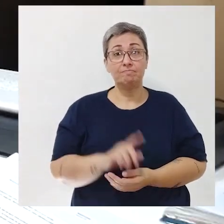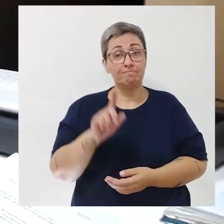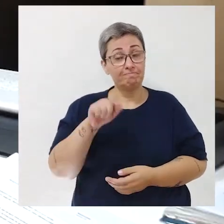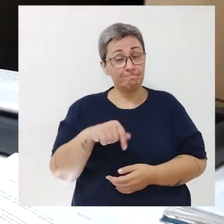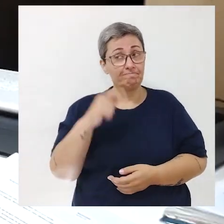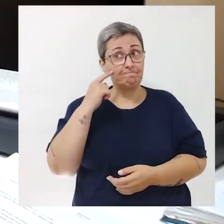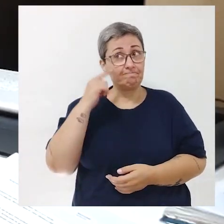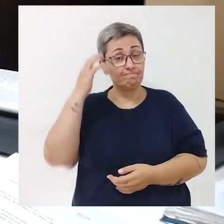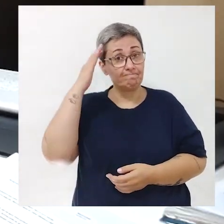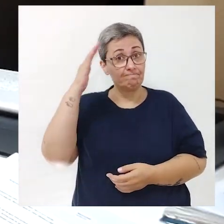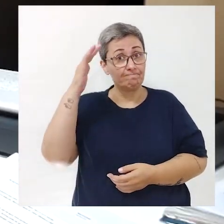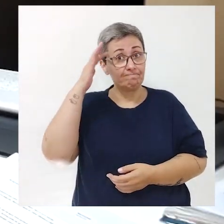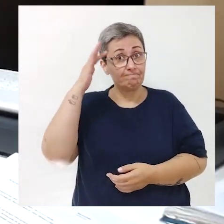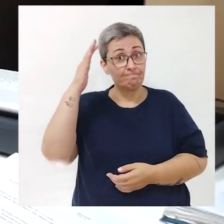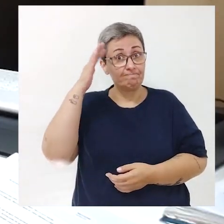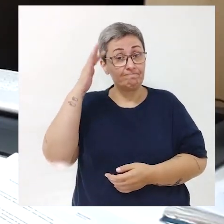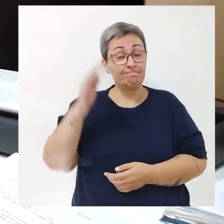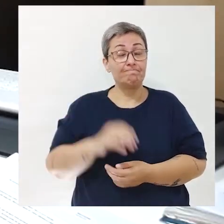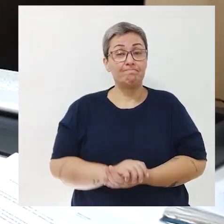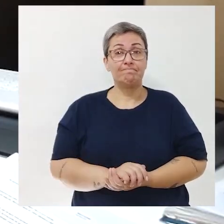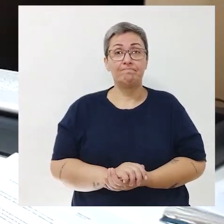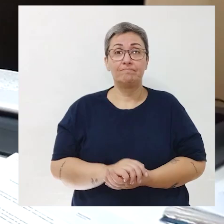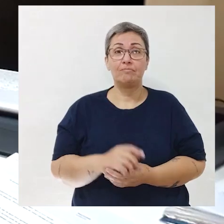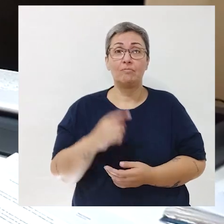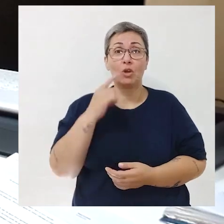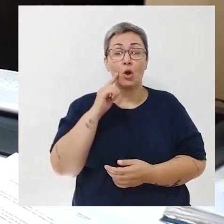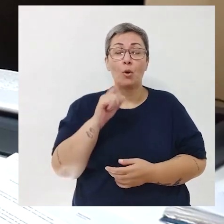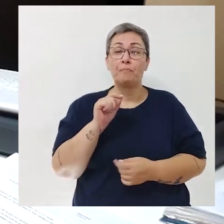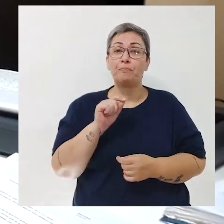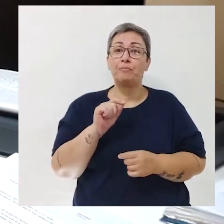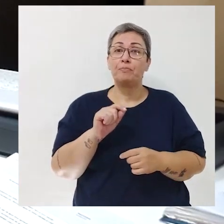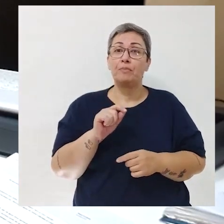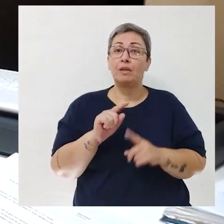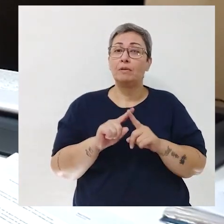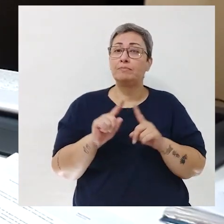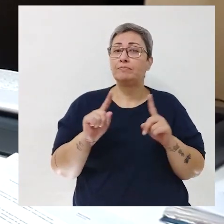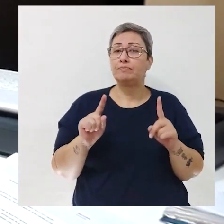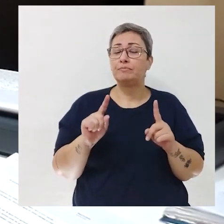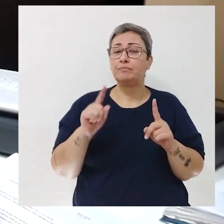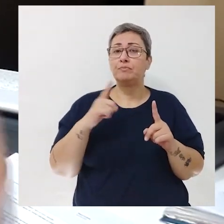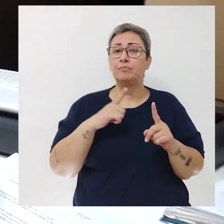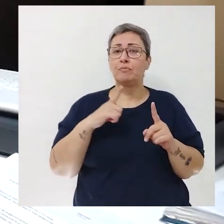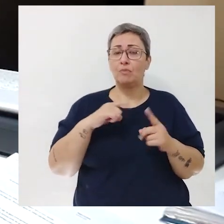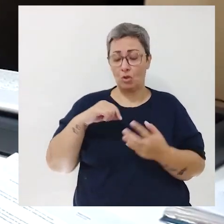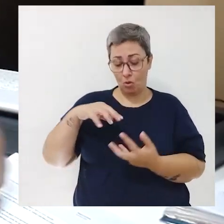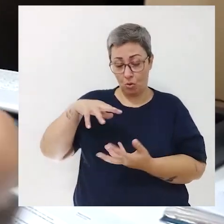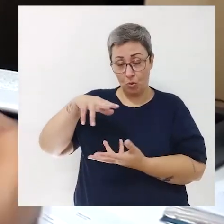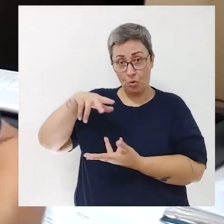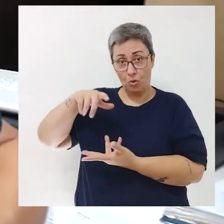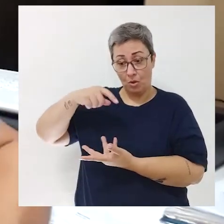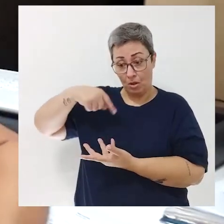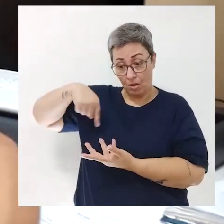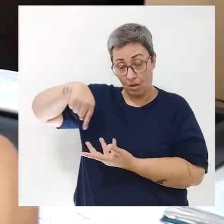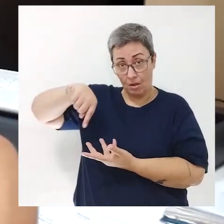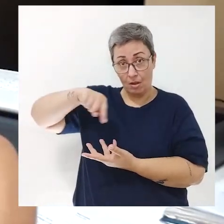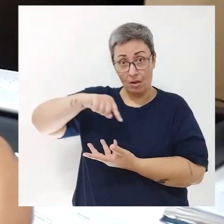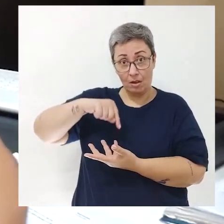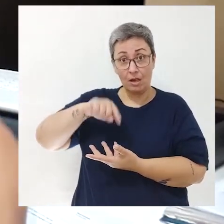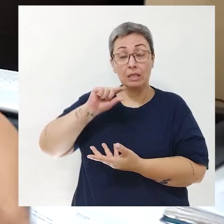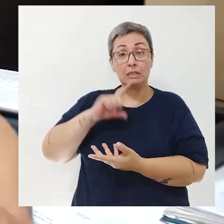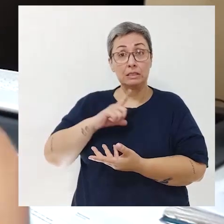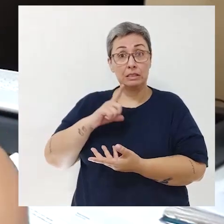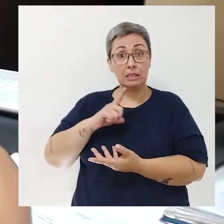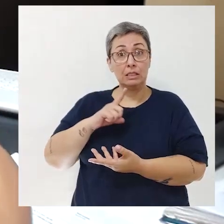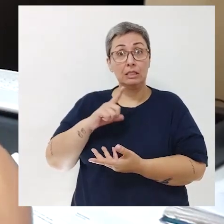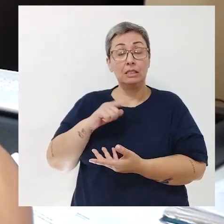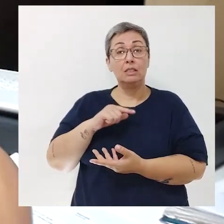É uma coisa para se pensar, né? Veja, apesar do nosso planeta, do planeta Terra,